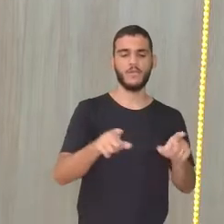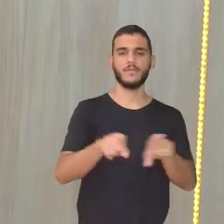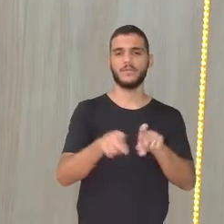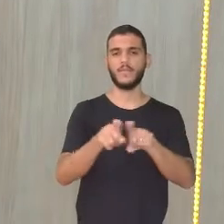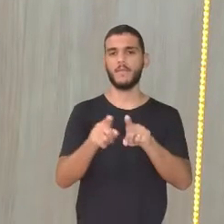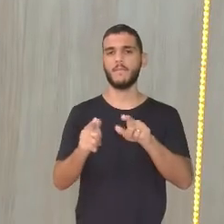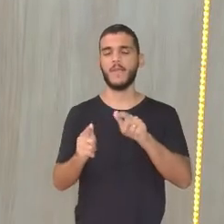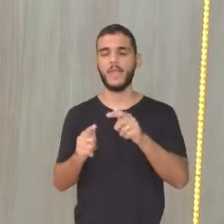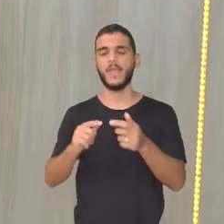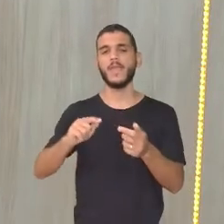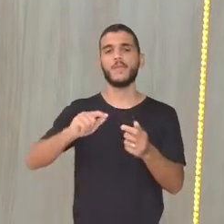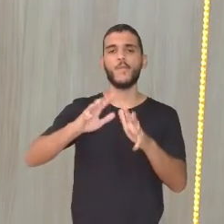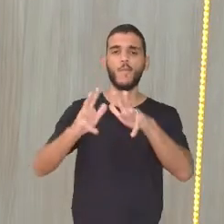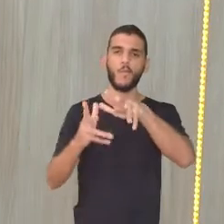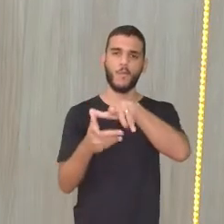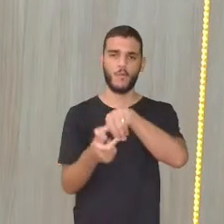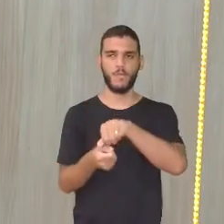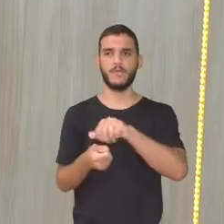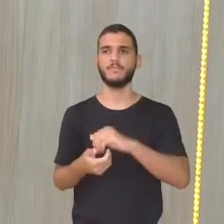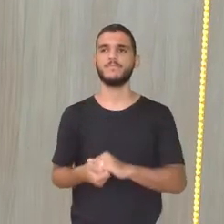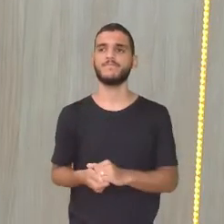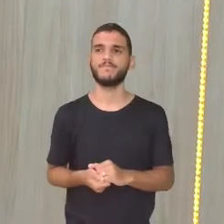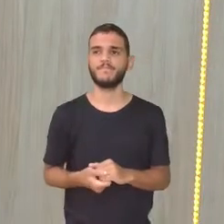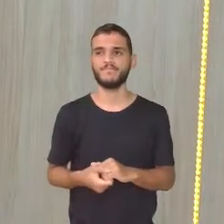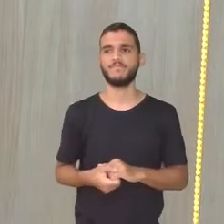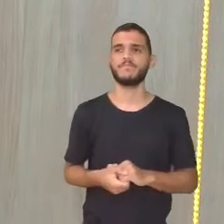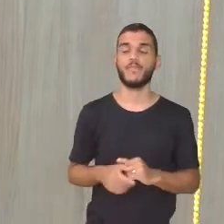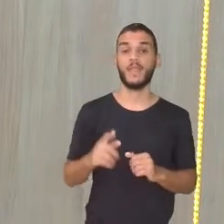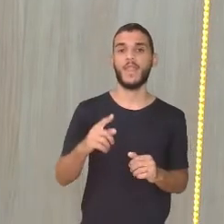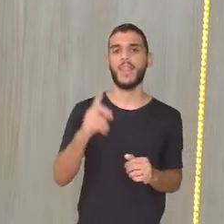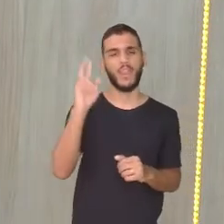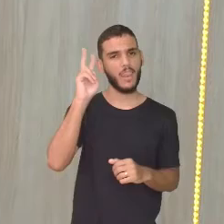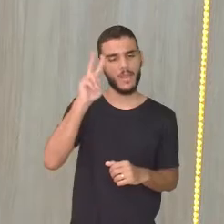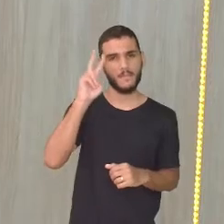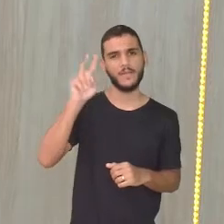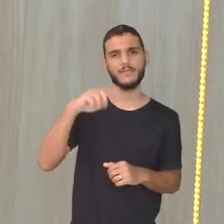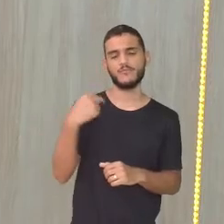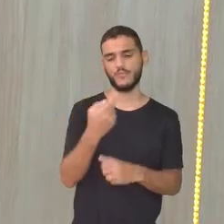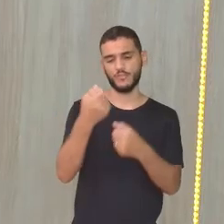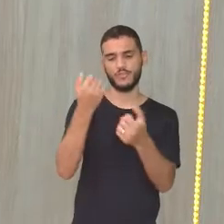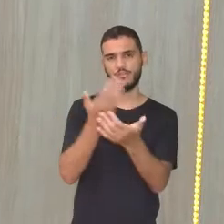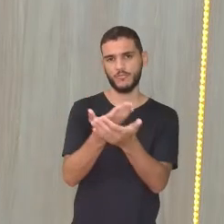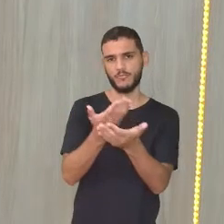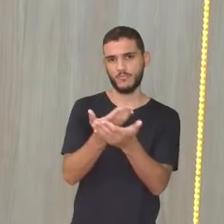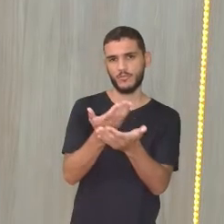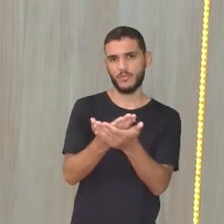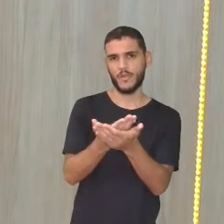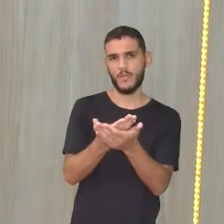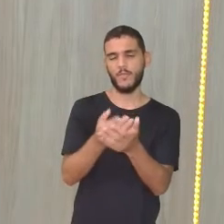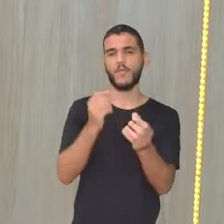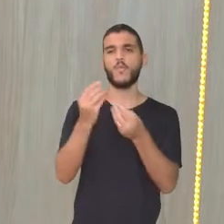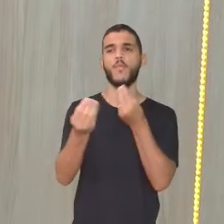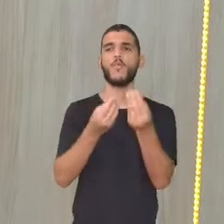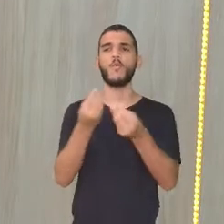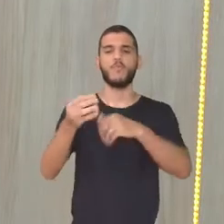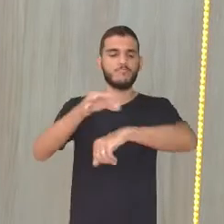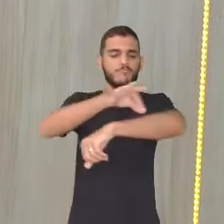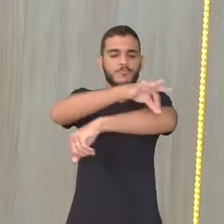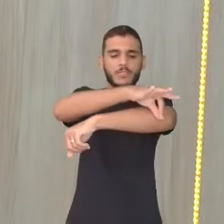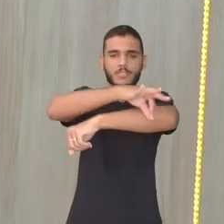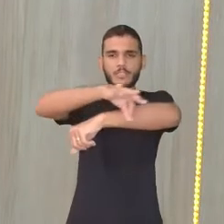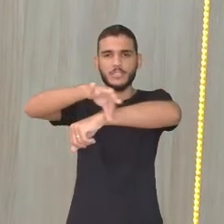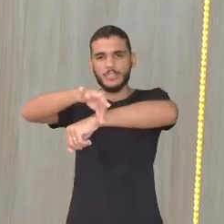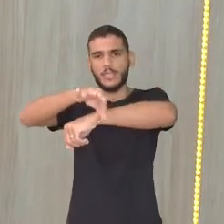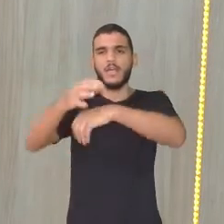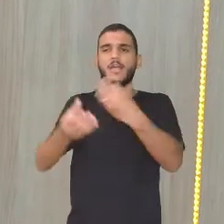gente começou a abordar a questão da escala, né, como a gente utilizando, né, as escalas, a gente